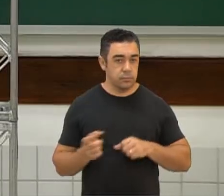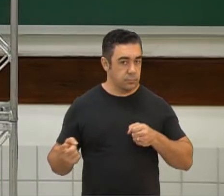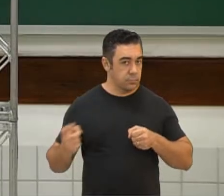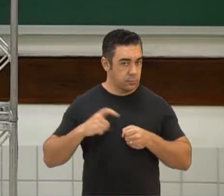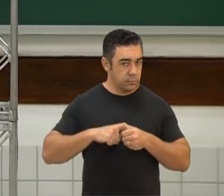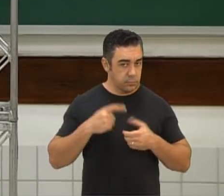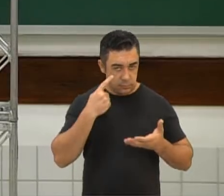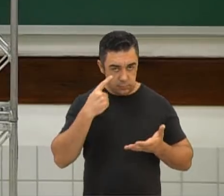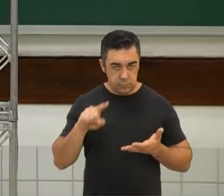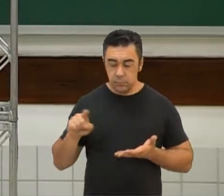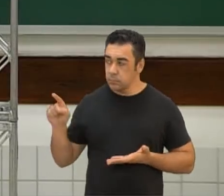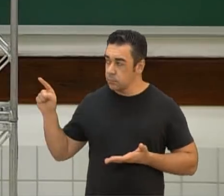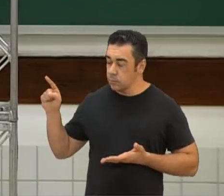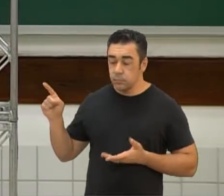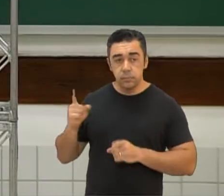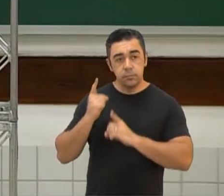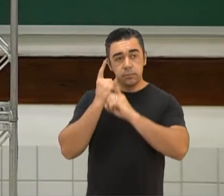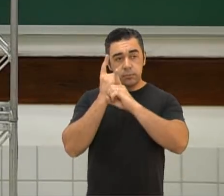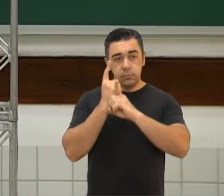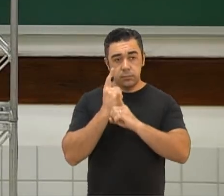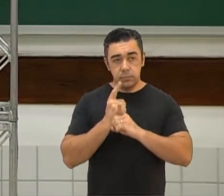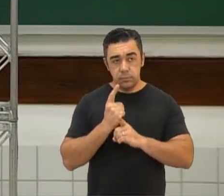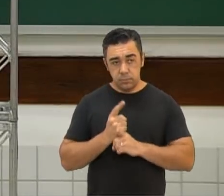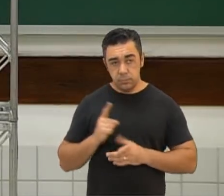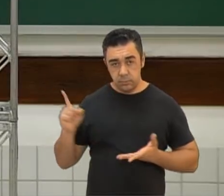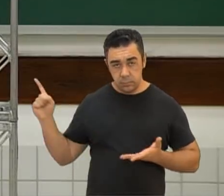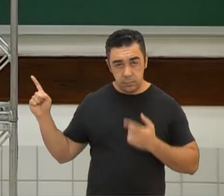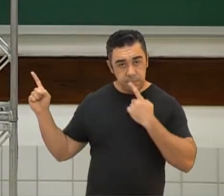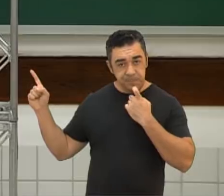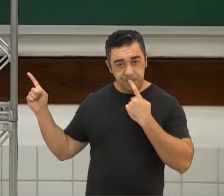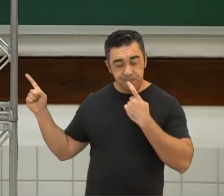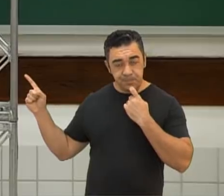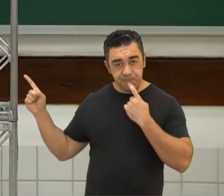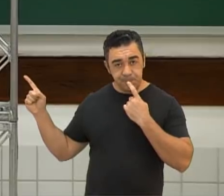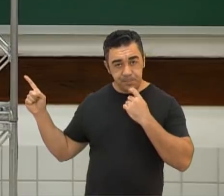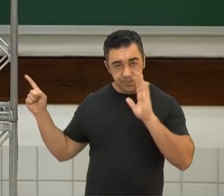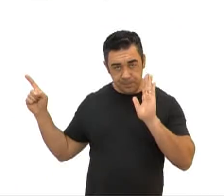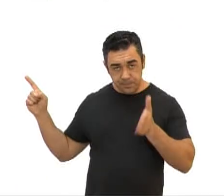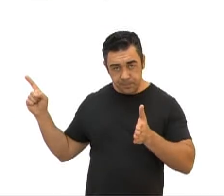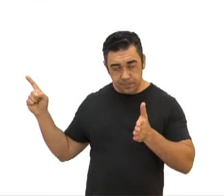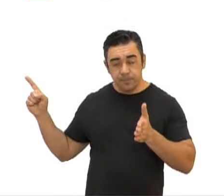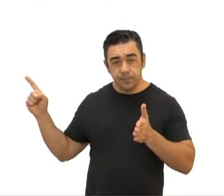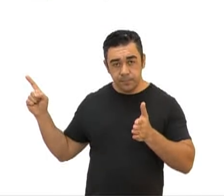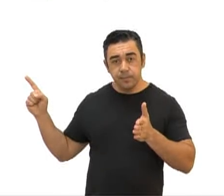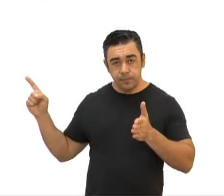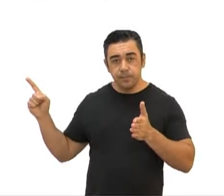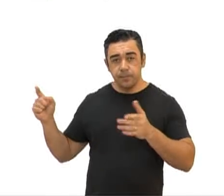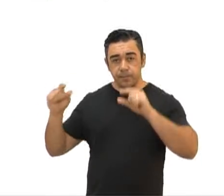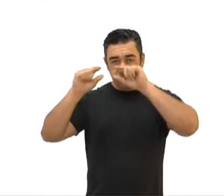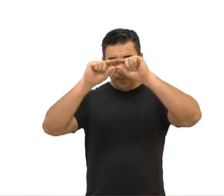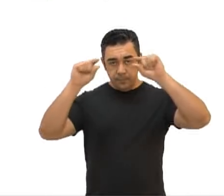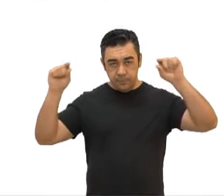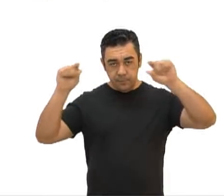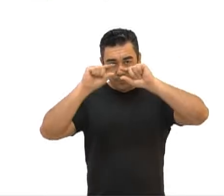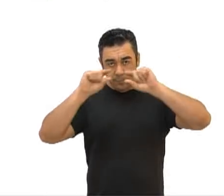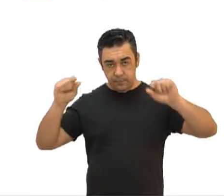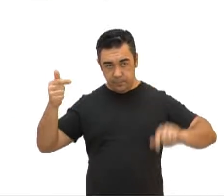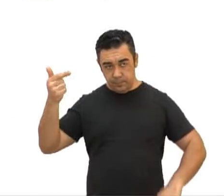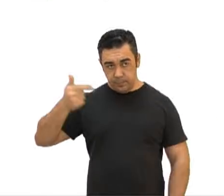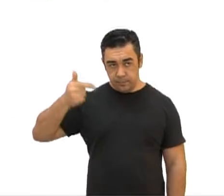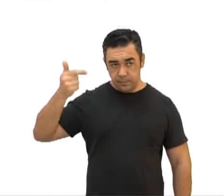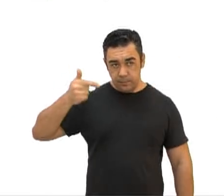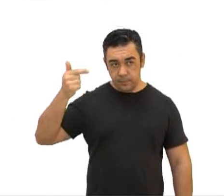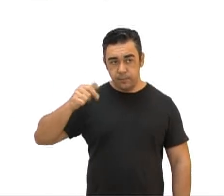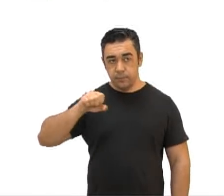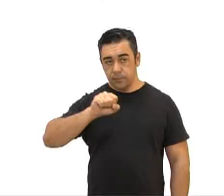Retornando então, pessoal, observem que os pronomes oblíquos estão presentes ali já na segunda frase desse fragmento do texto, né? Então, na